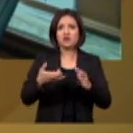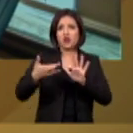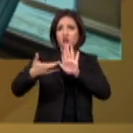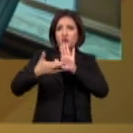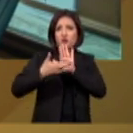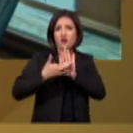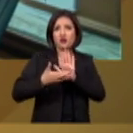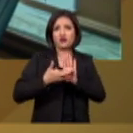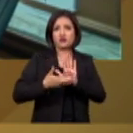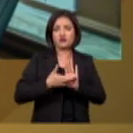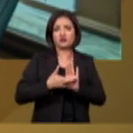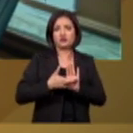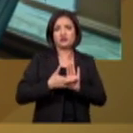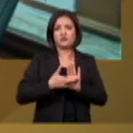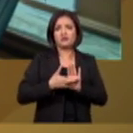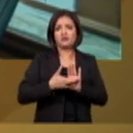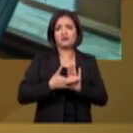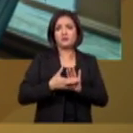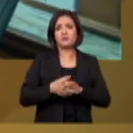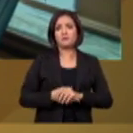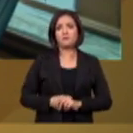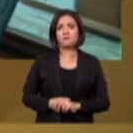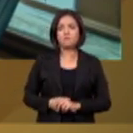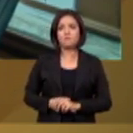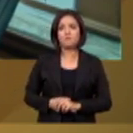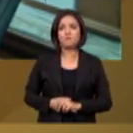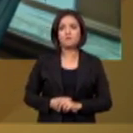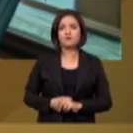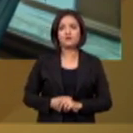filho em inglês e oficial